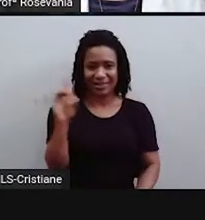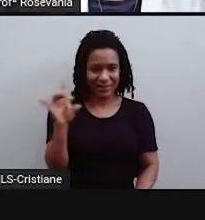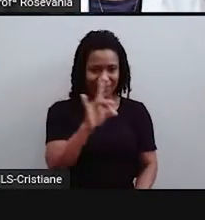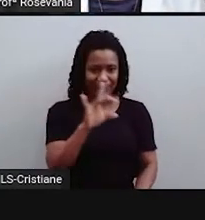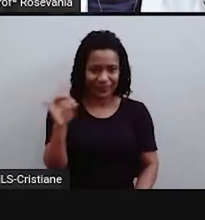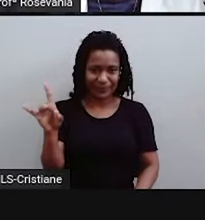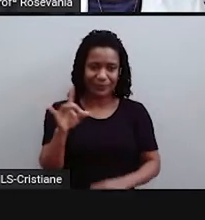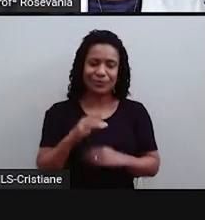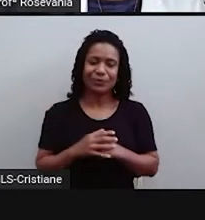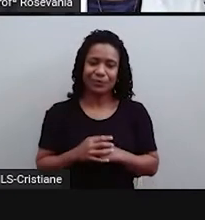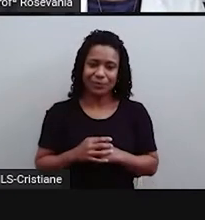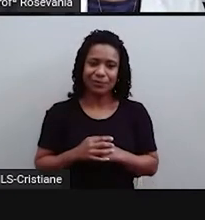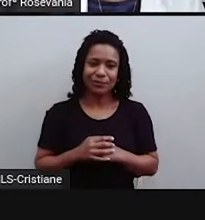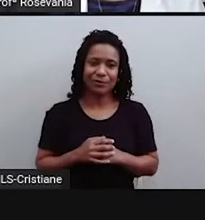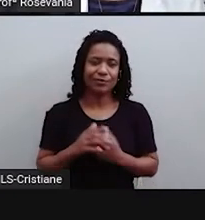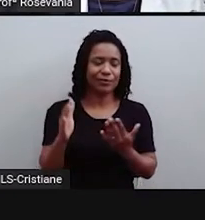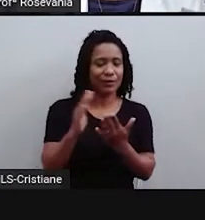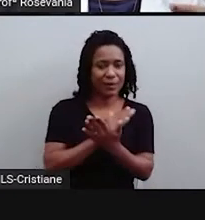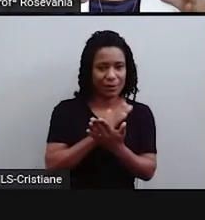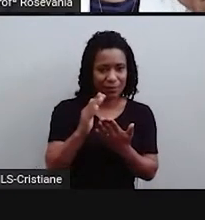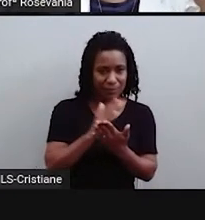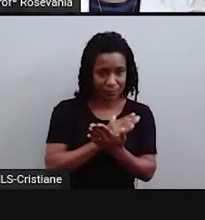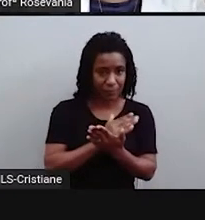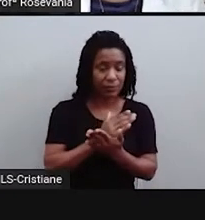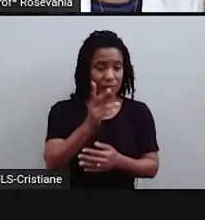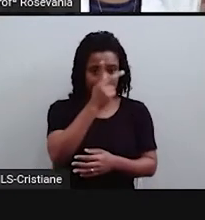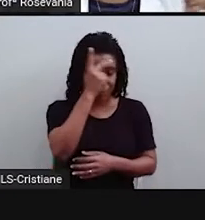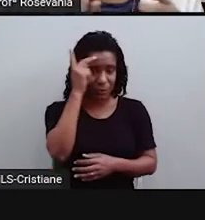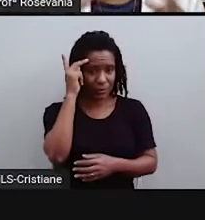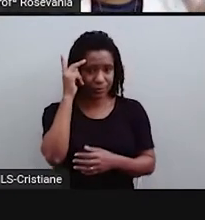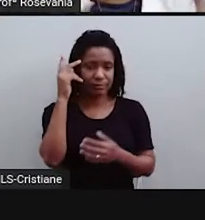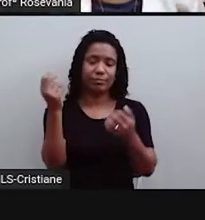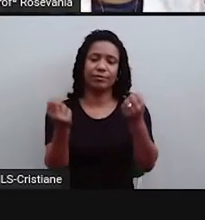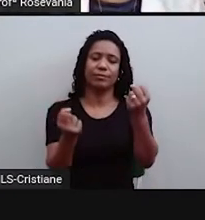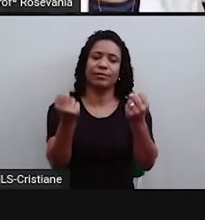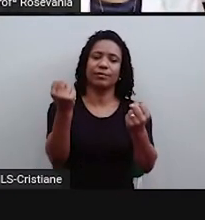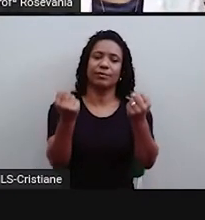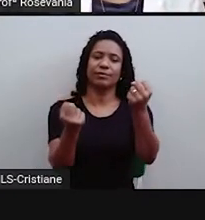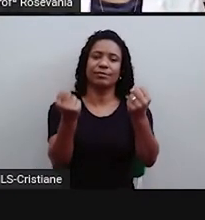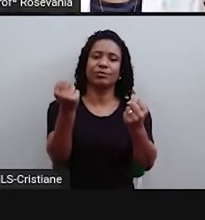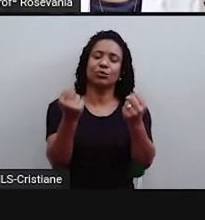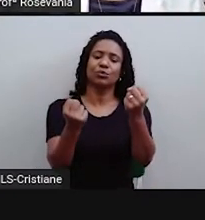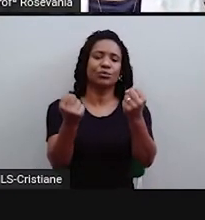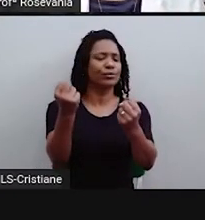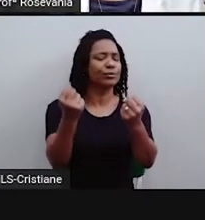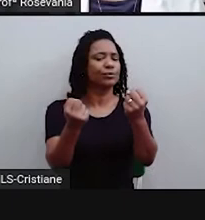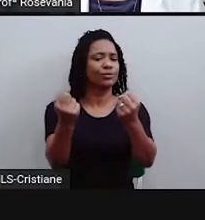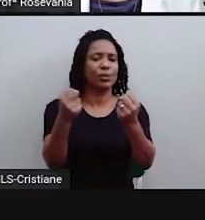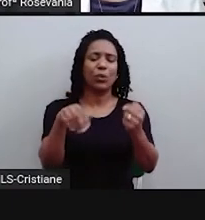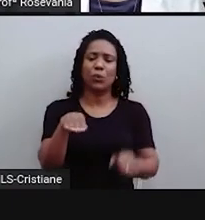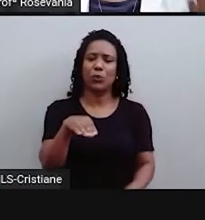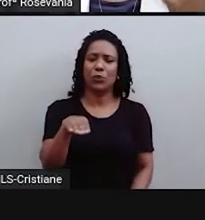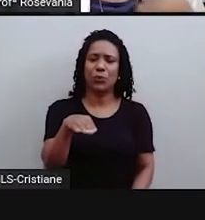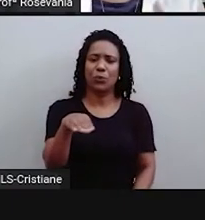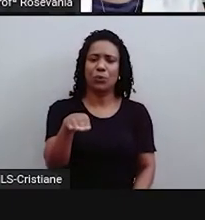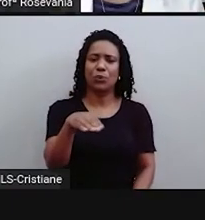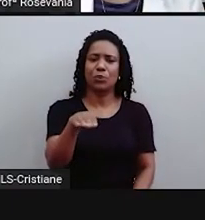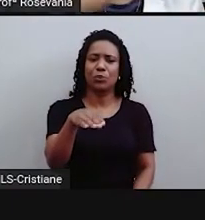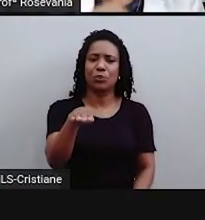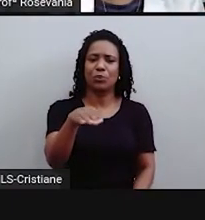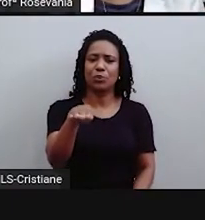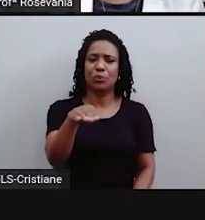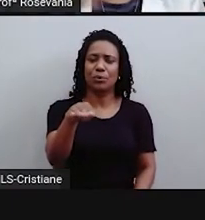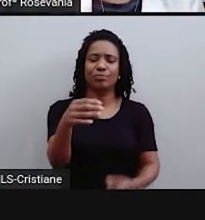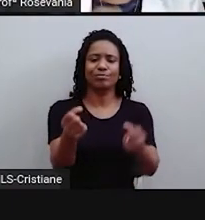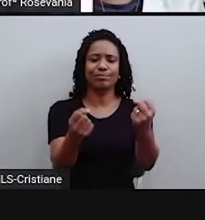Normalmente, algumas pessoas, às vezes, quando vão de carro, vou, né, dar esse exemplozinho rápido, quando vão de carro, a pessoa que